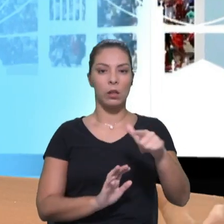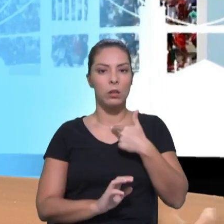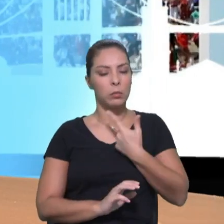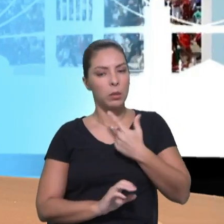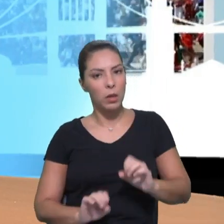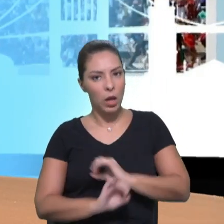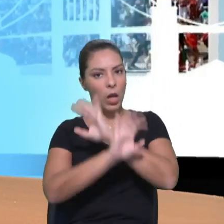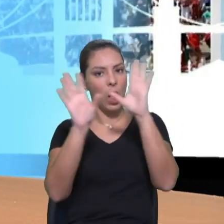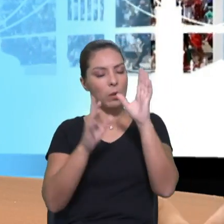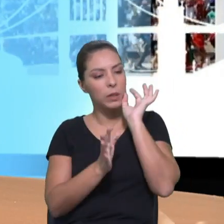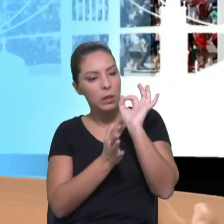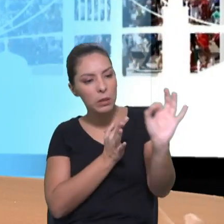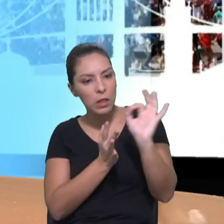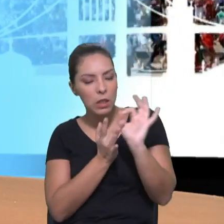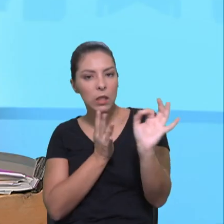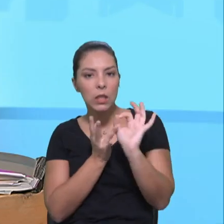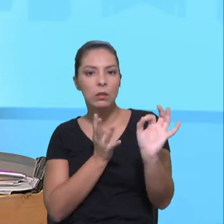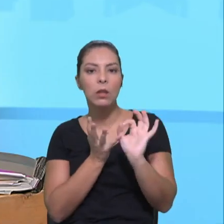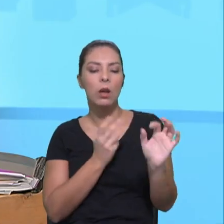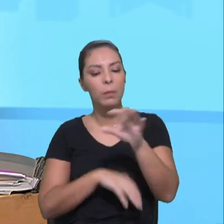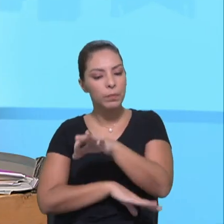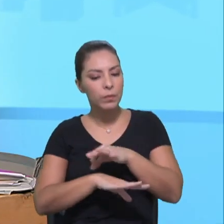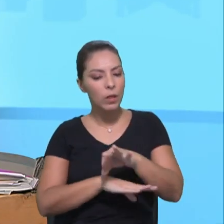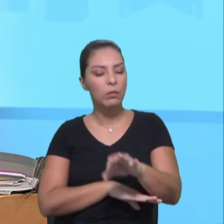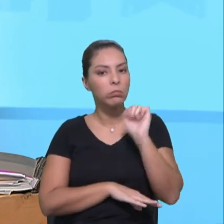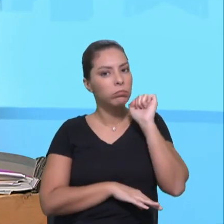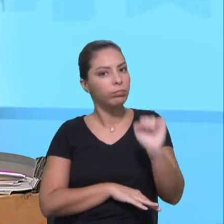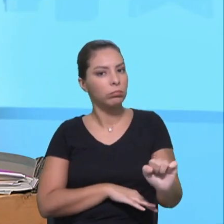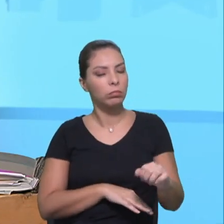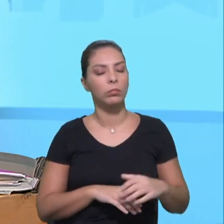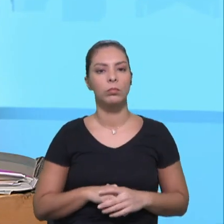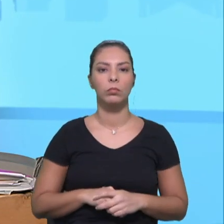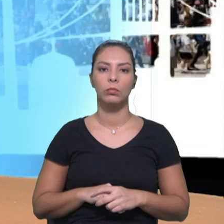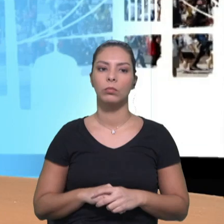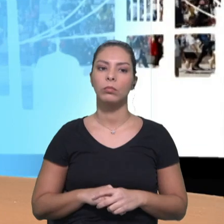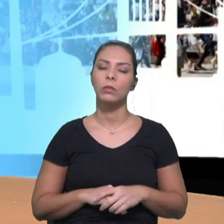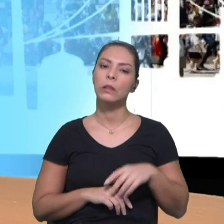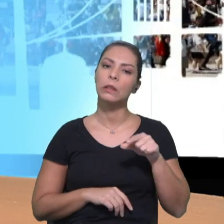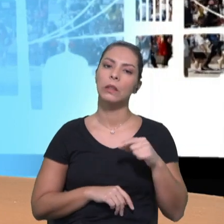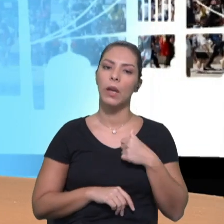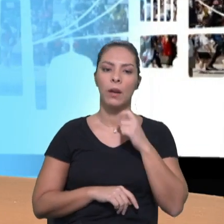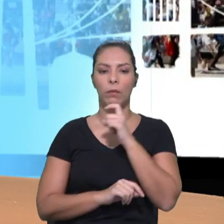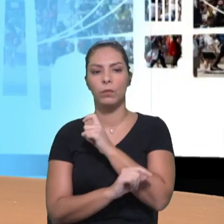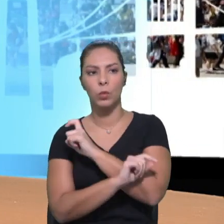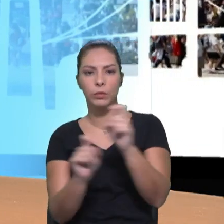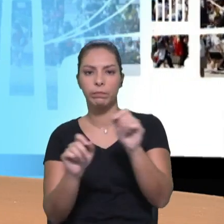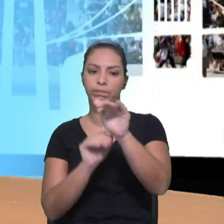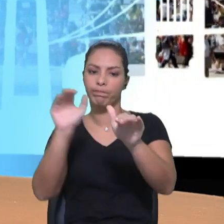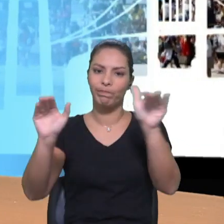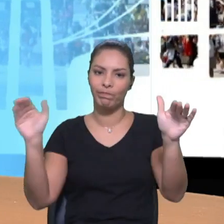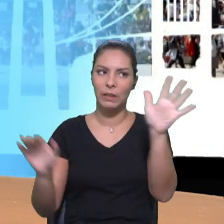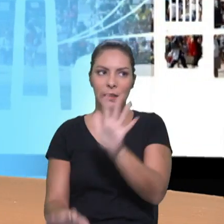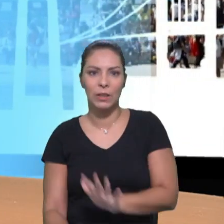é a especificidade da arquitetura e artes para a liturgia. E este é um repto lançado a nível nacional que